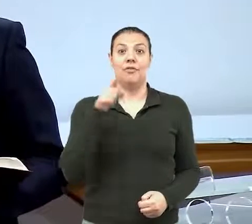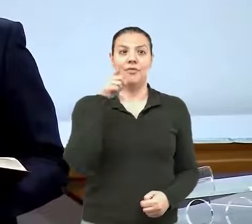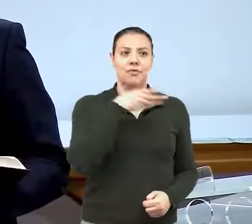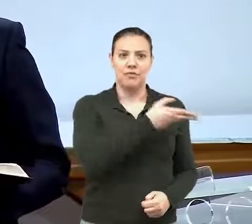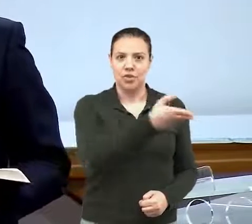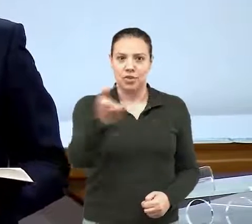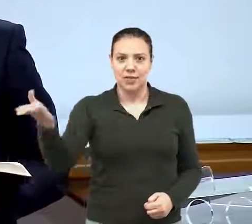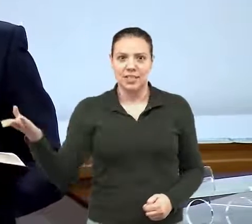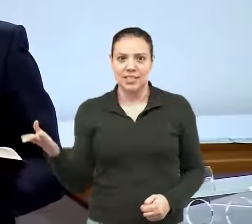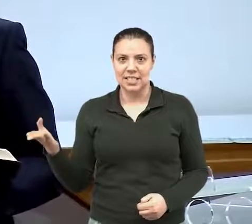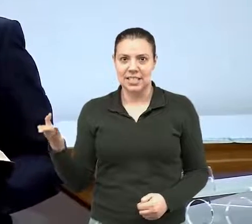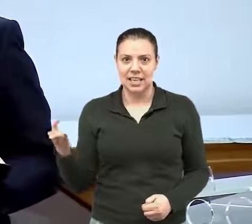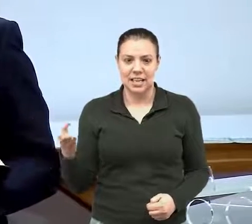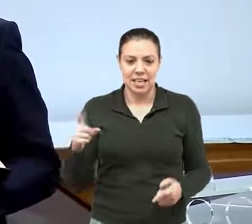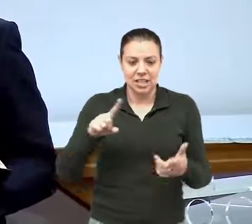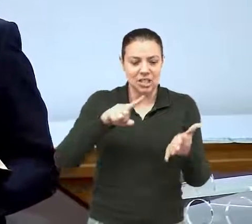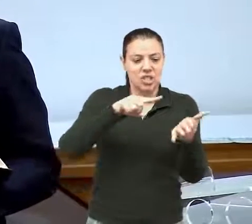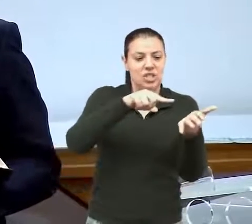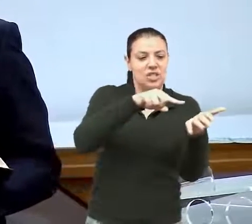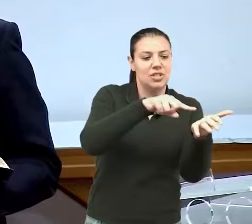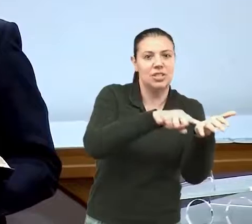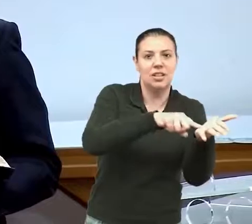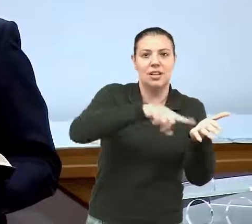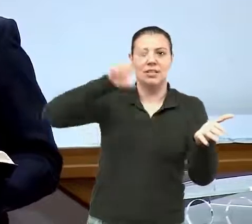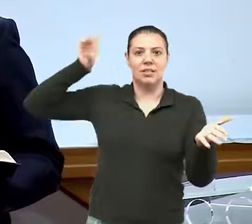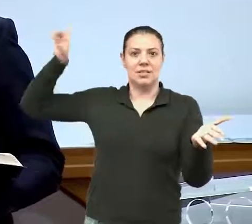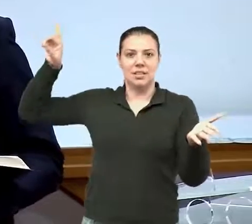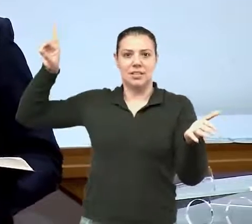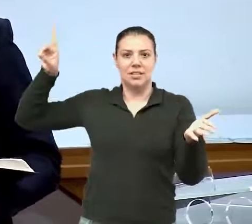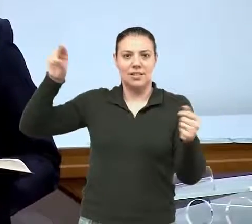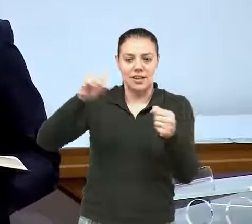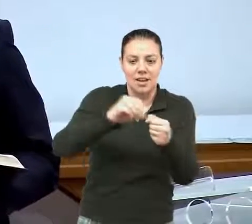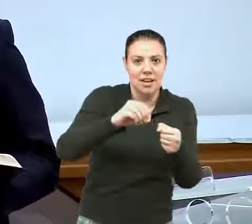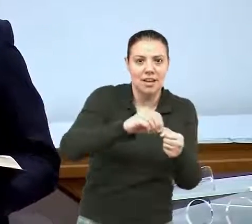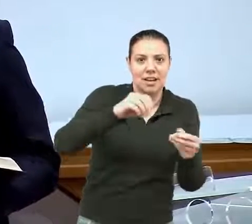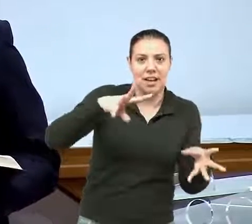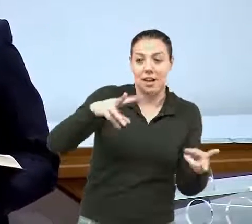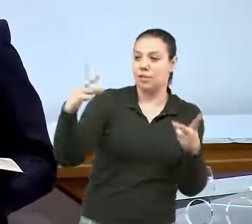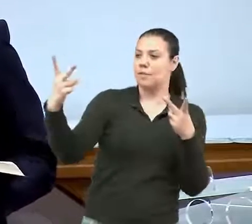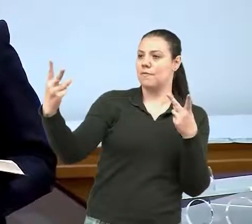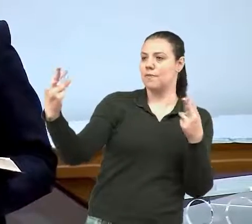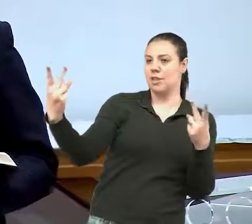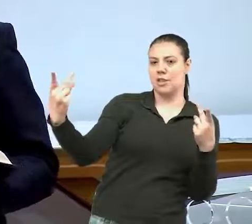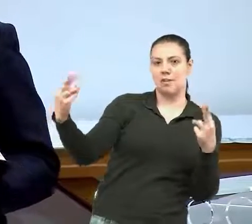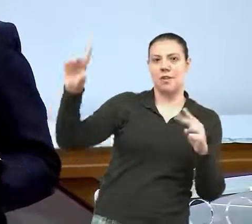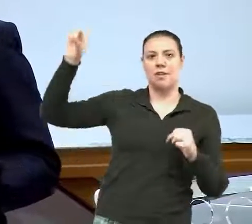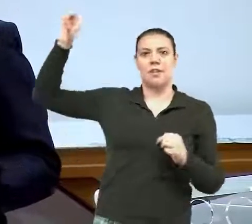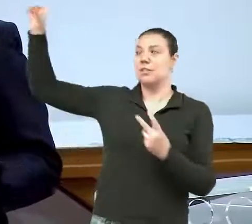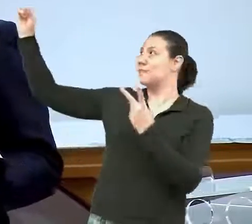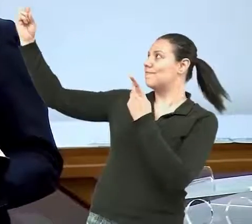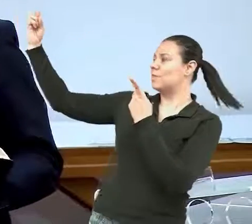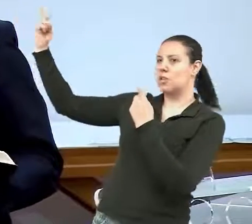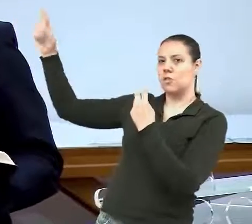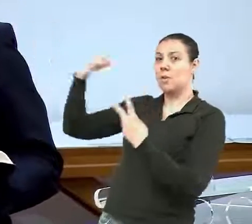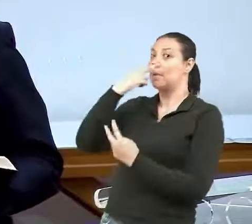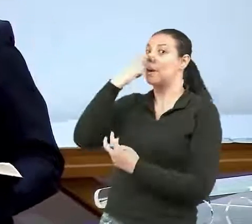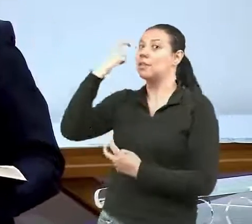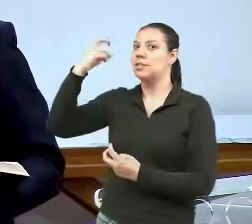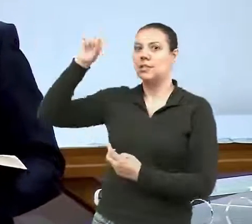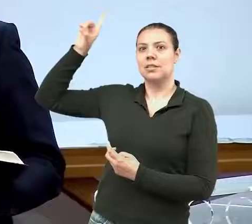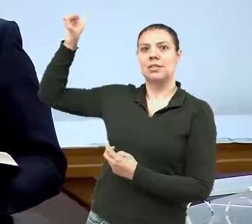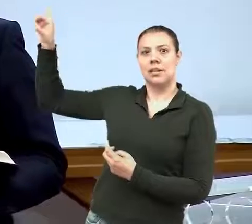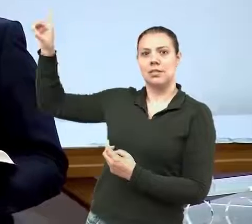você tem as digitais do Criador, você foi criado como um ser moral e espiritual, que pode